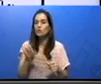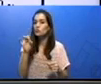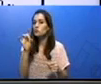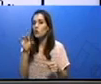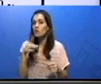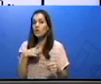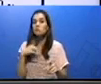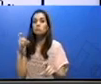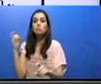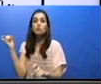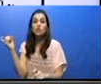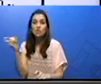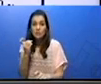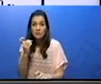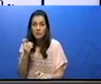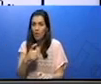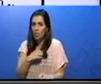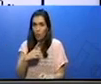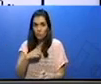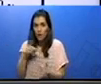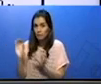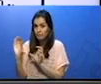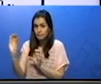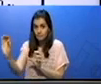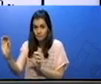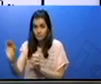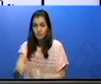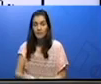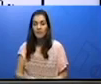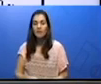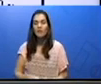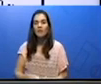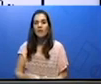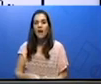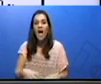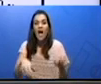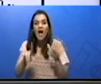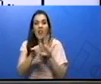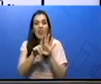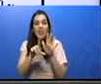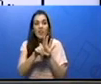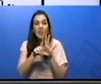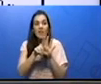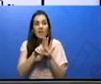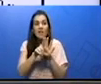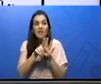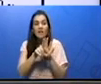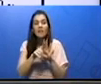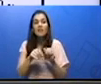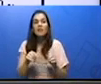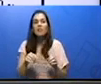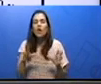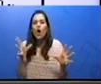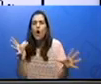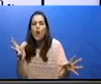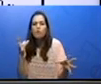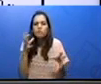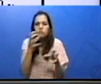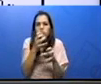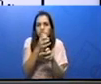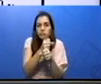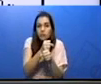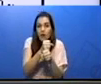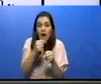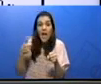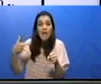letra X. Então, a gente não tem o produto. Usando a lei de Lavoisier, que diz que a soma dos reagentes é